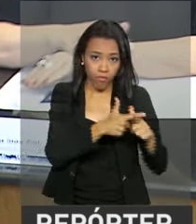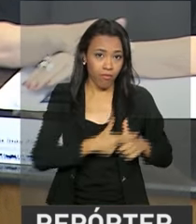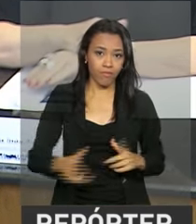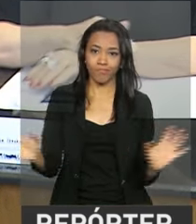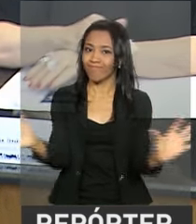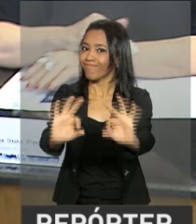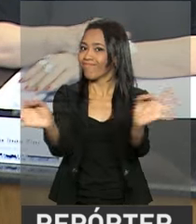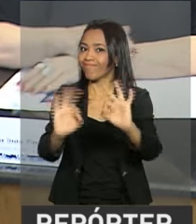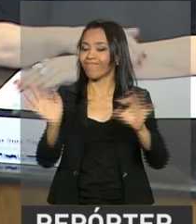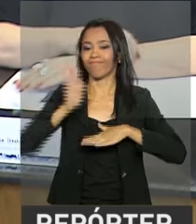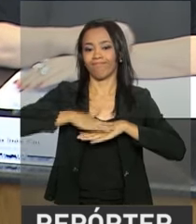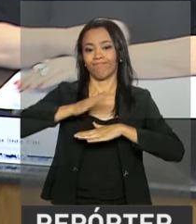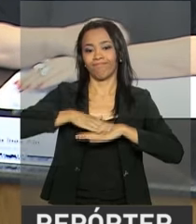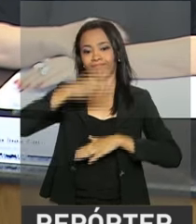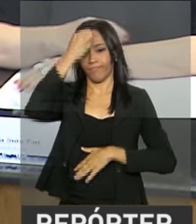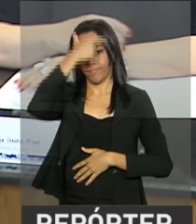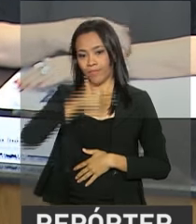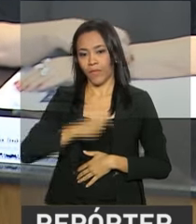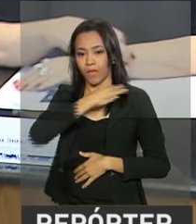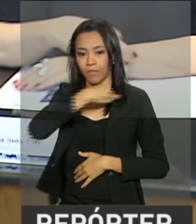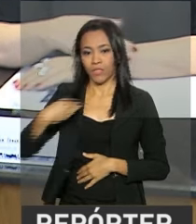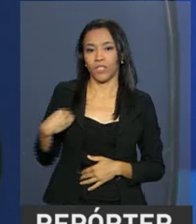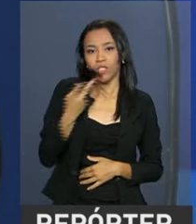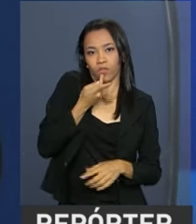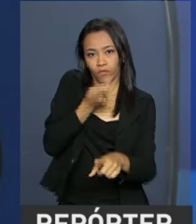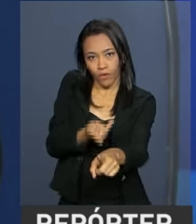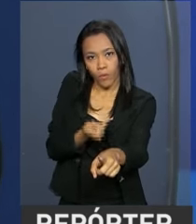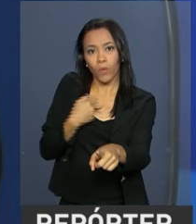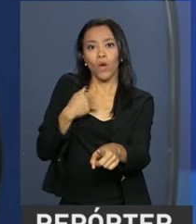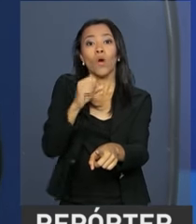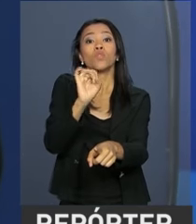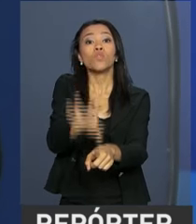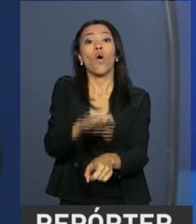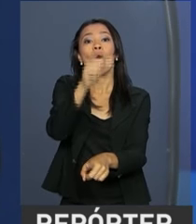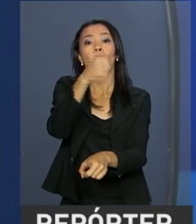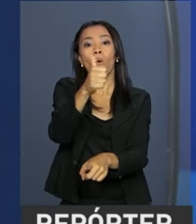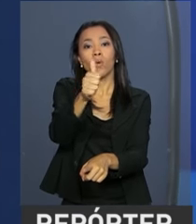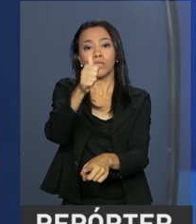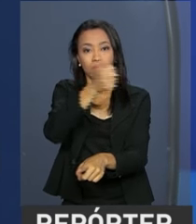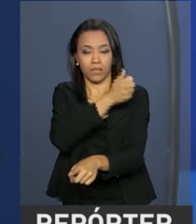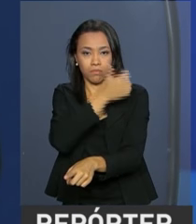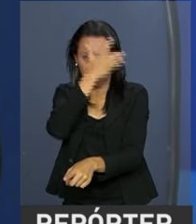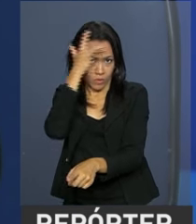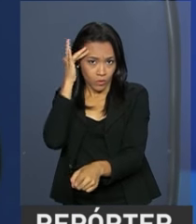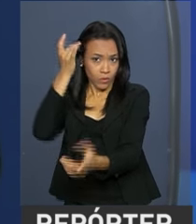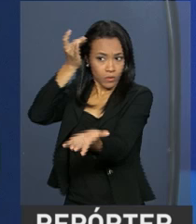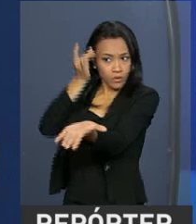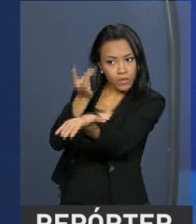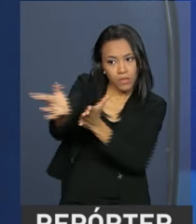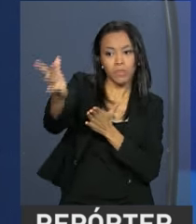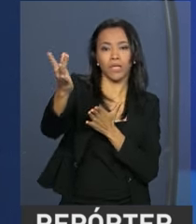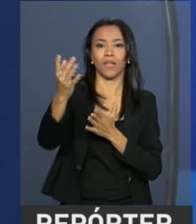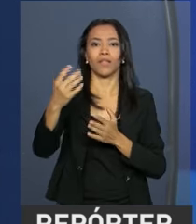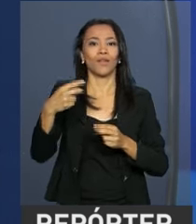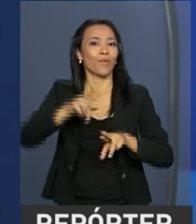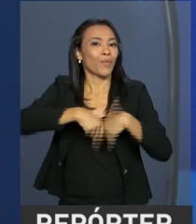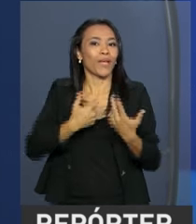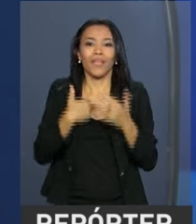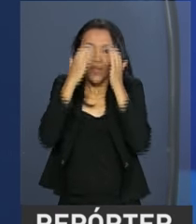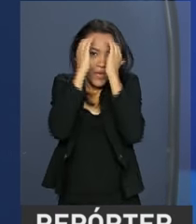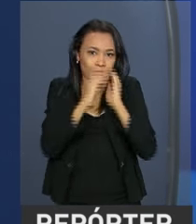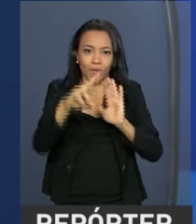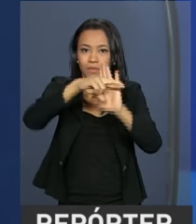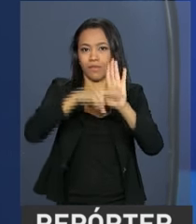mendonça filho nos dois dias de prova apenas 11 alunos foram eliminados por descumprirem o edital mas não houve